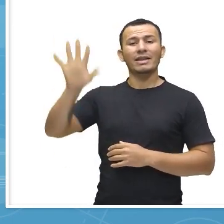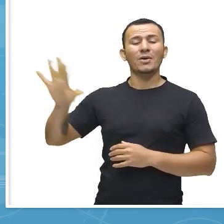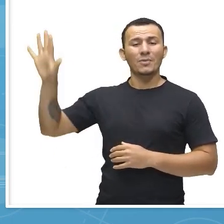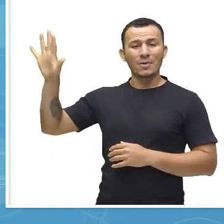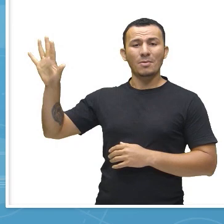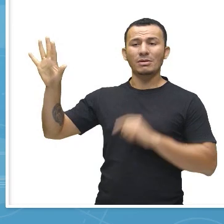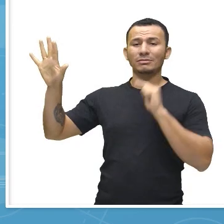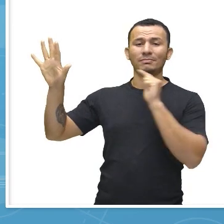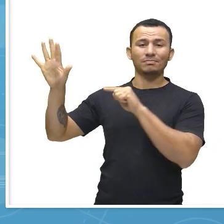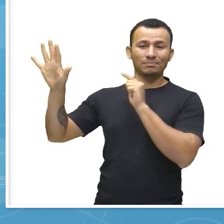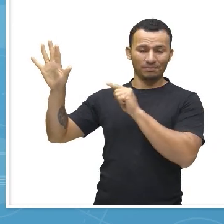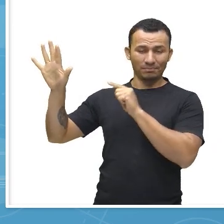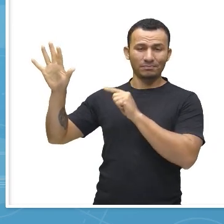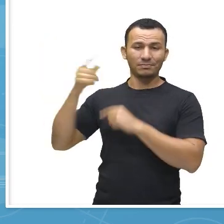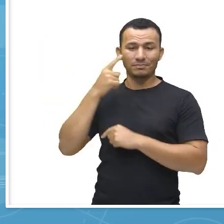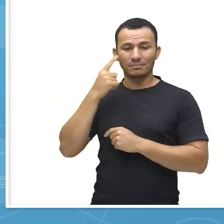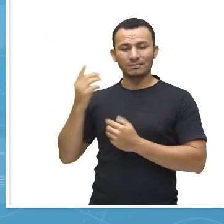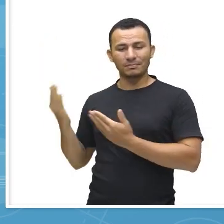nessa parte